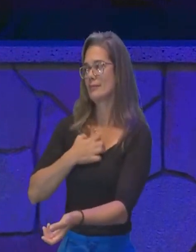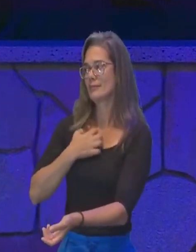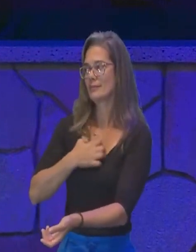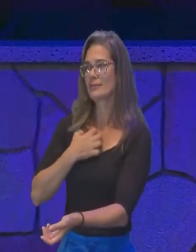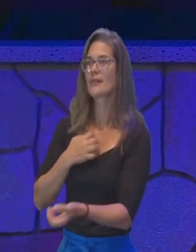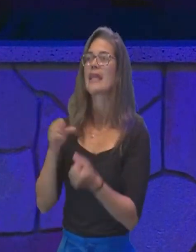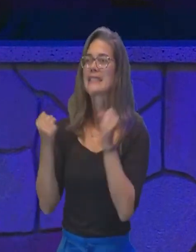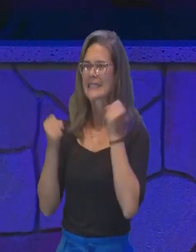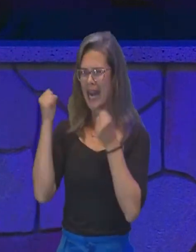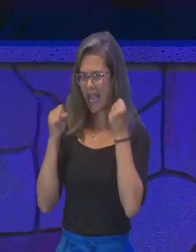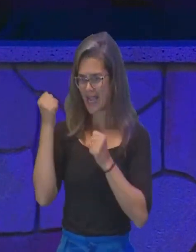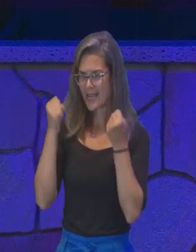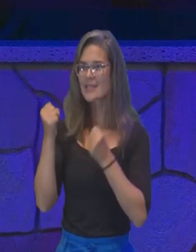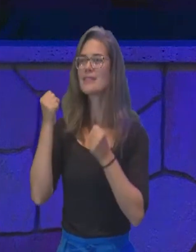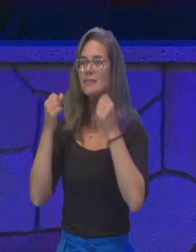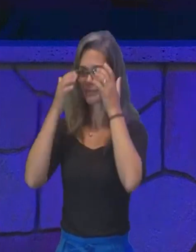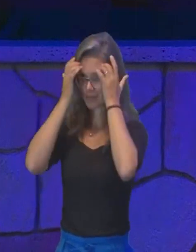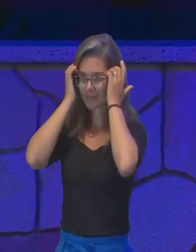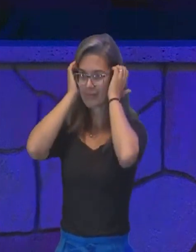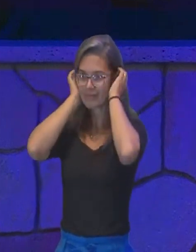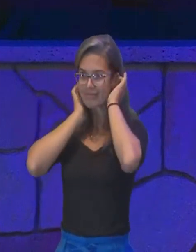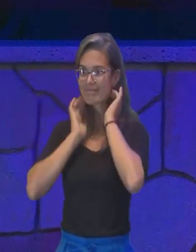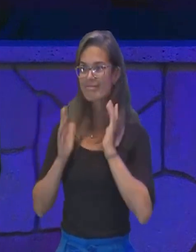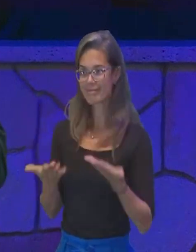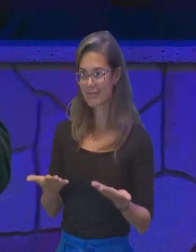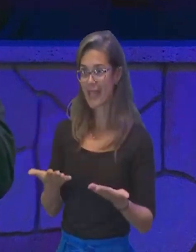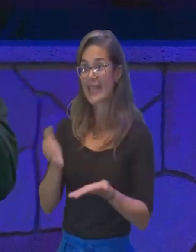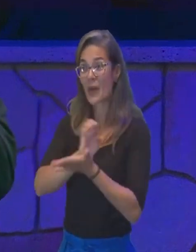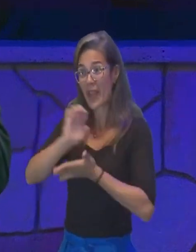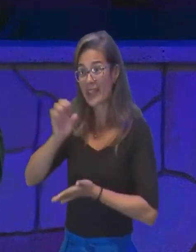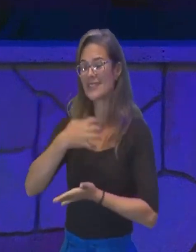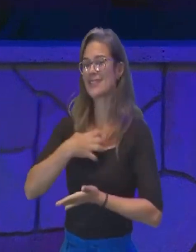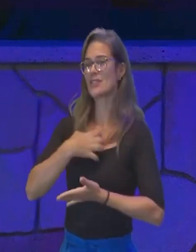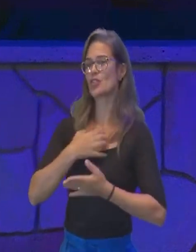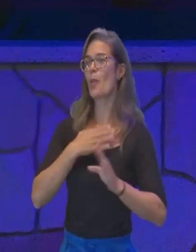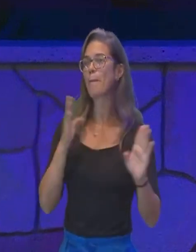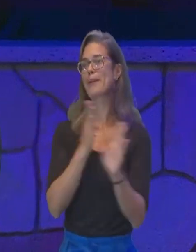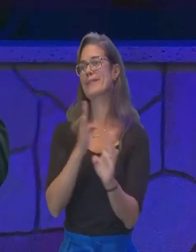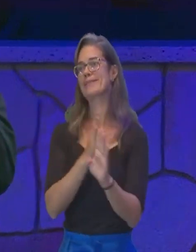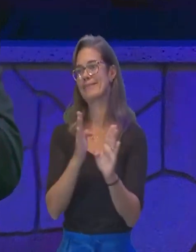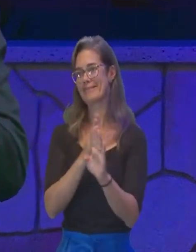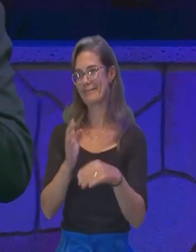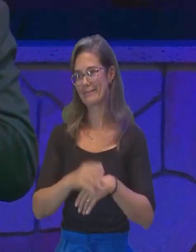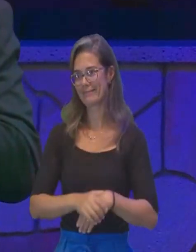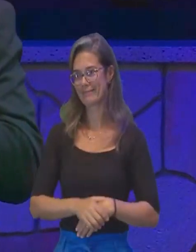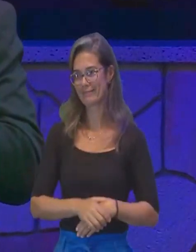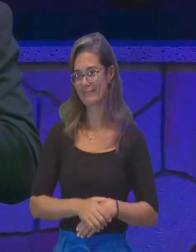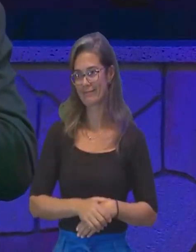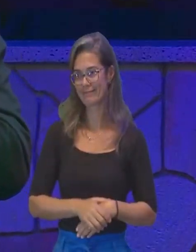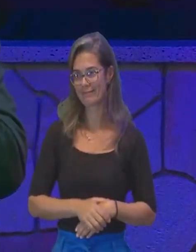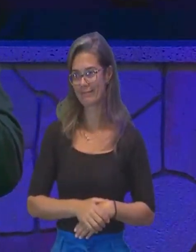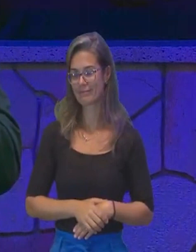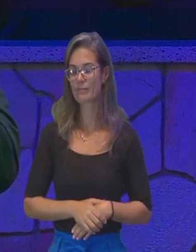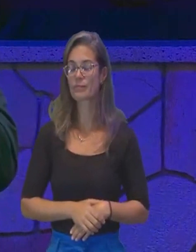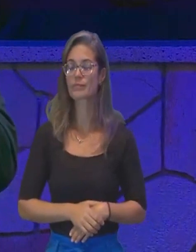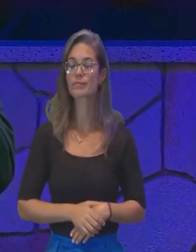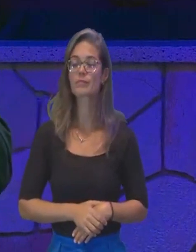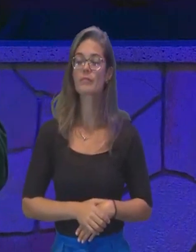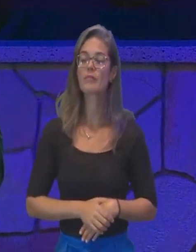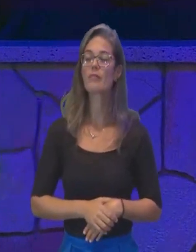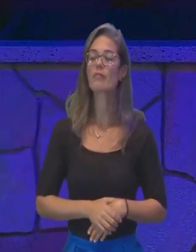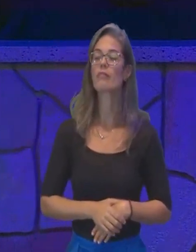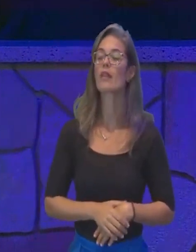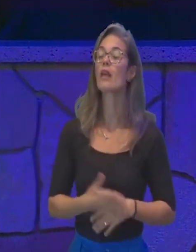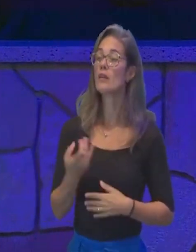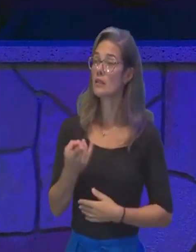vida de perseguição naquele momento. E o Senhor mandou então o profeta esconder-se no ribeiro de Querite. Ele